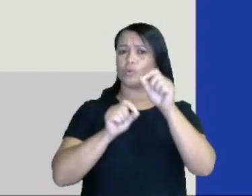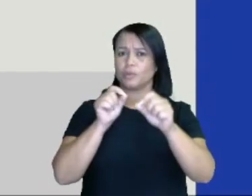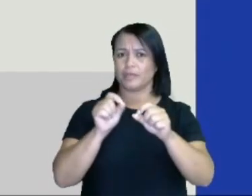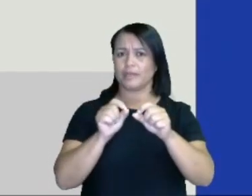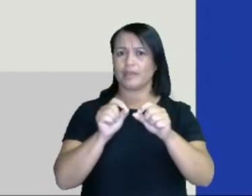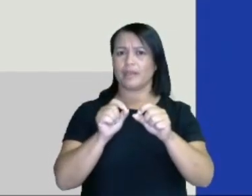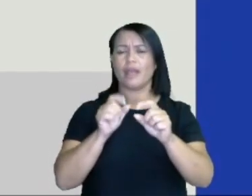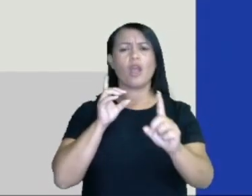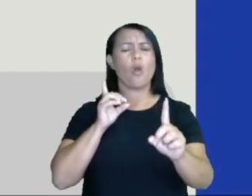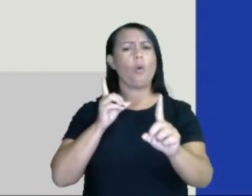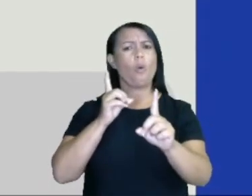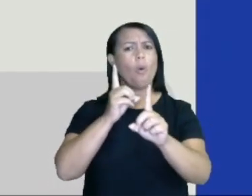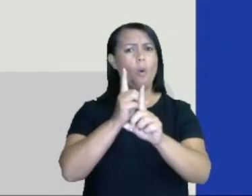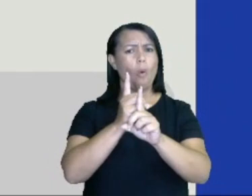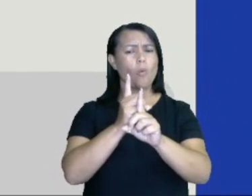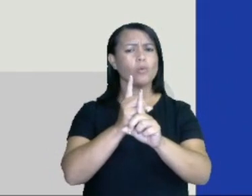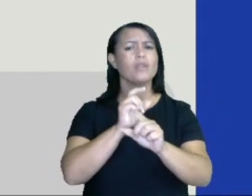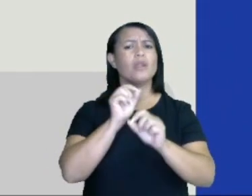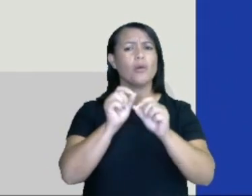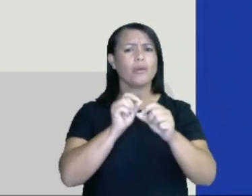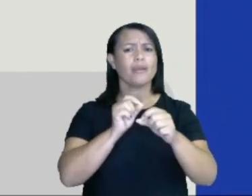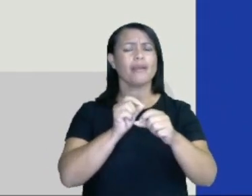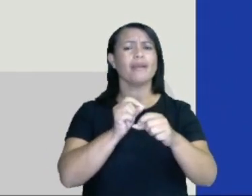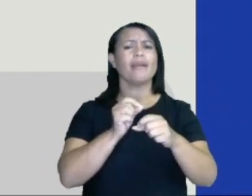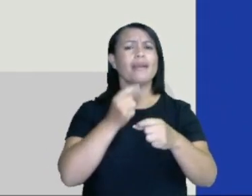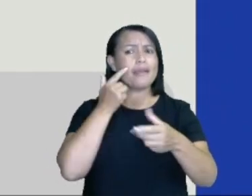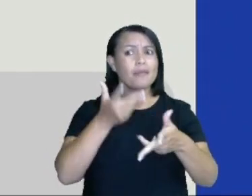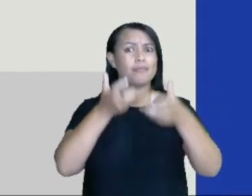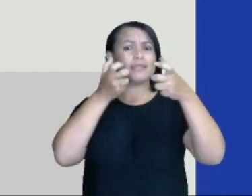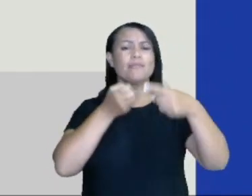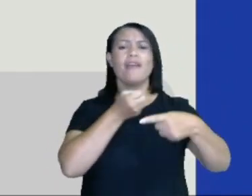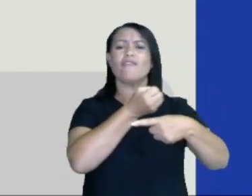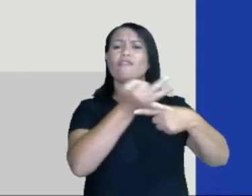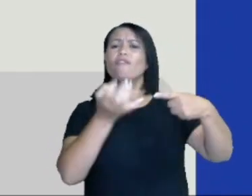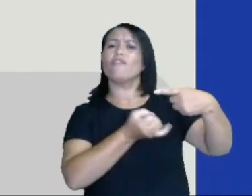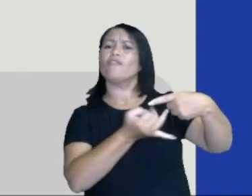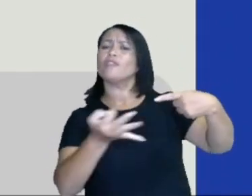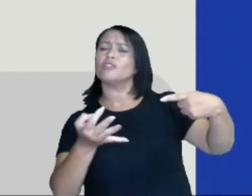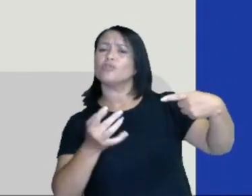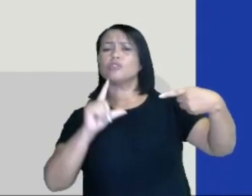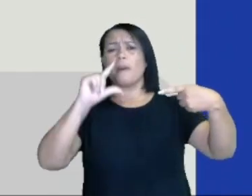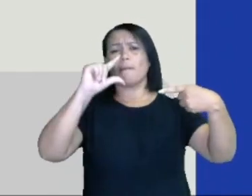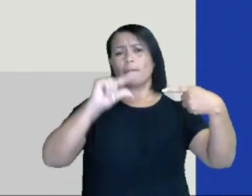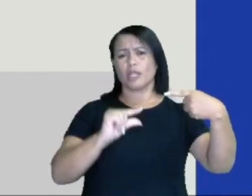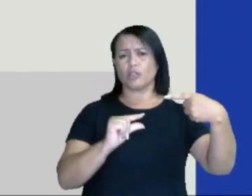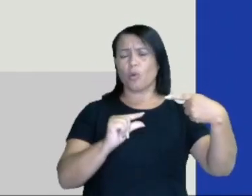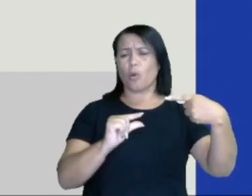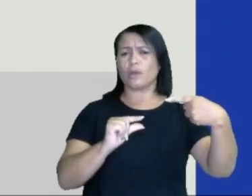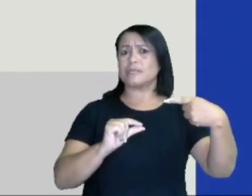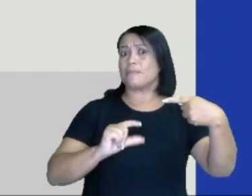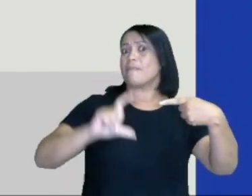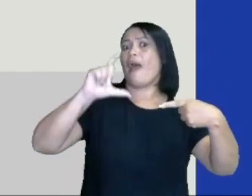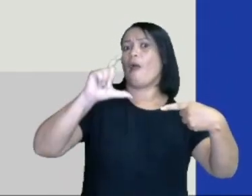ser identificar e representar frações menores e maiores que a unidade,